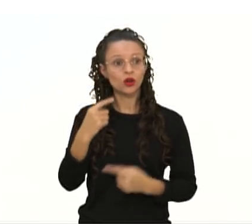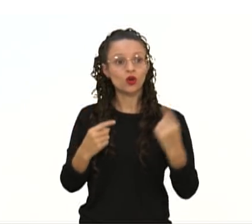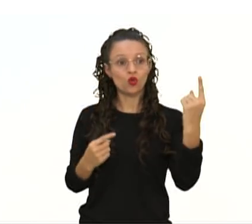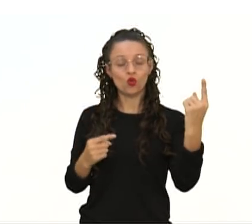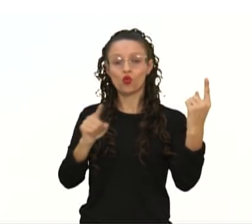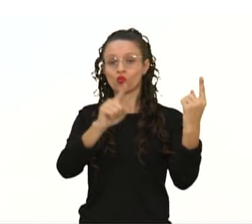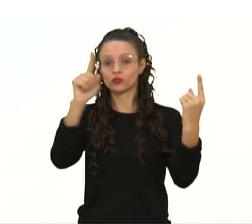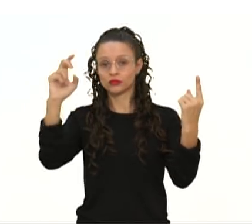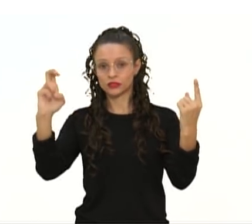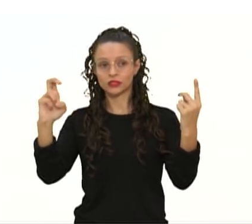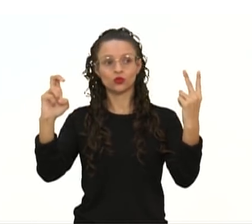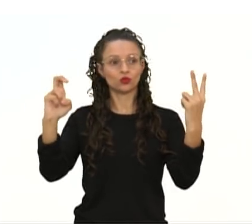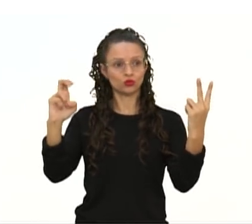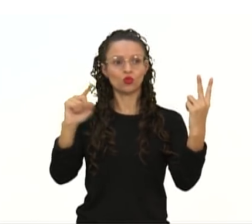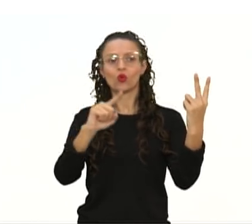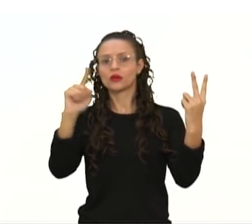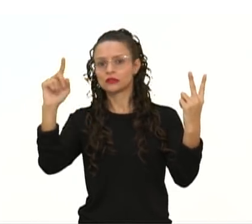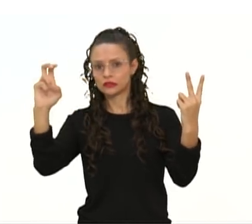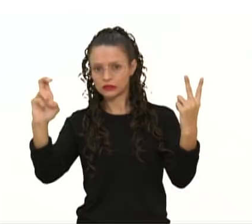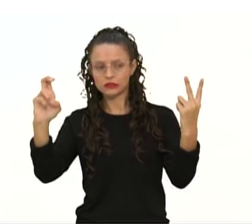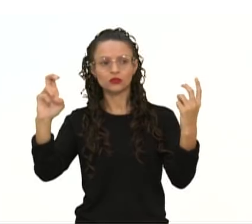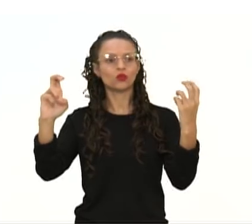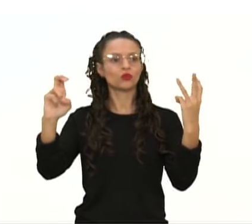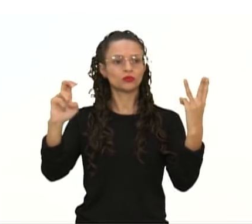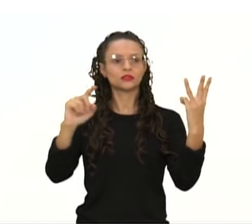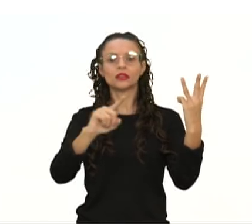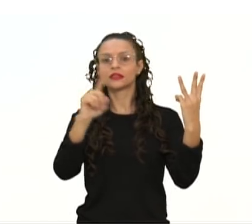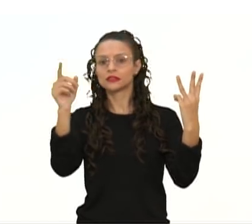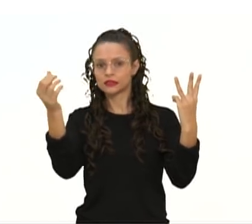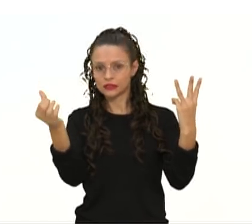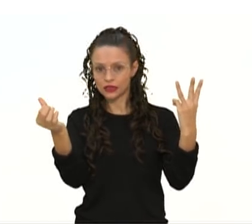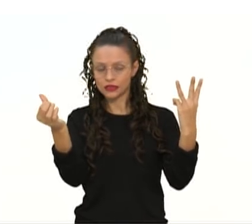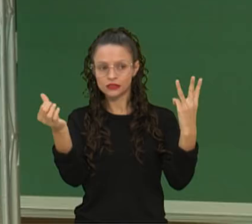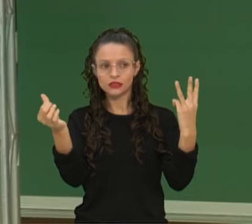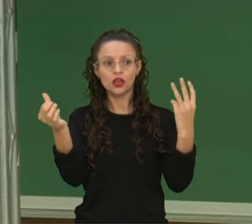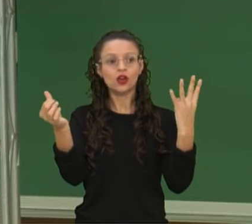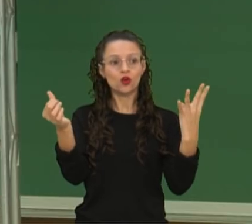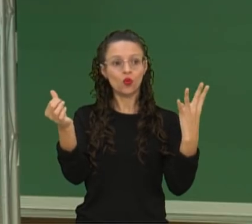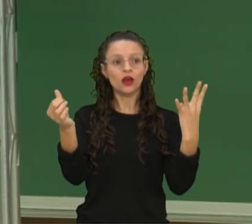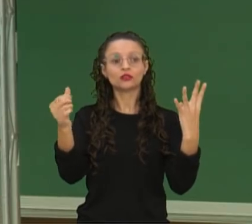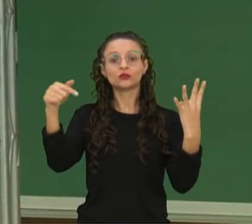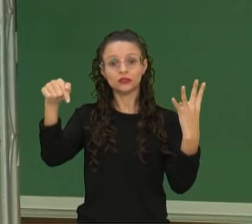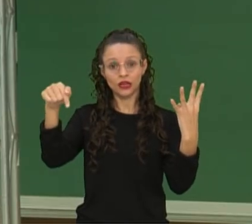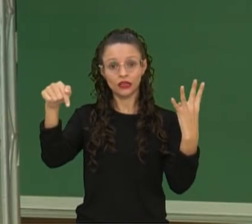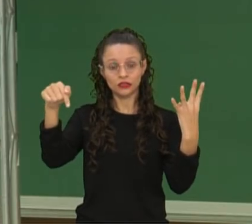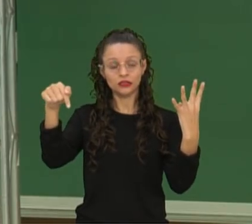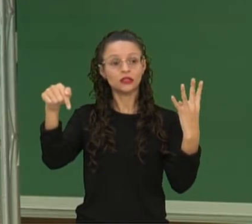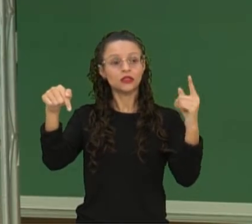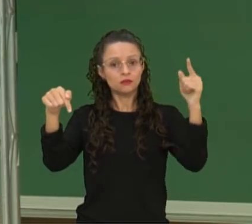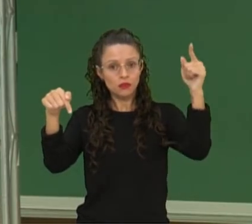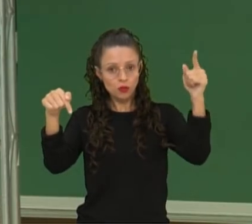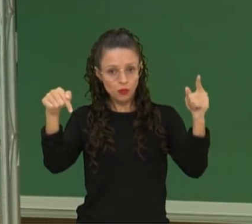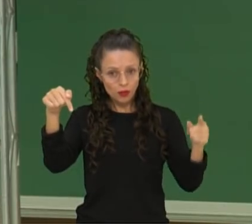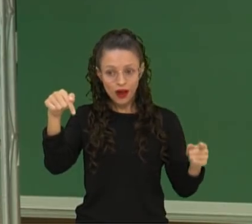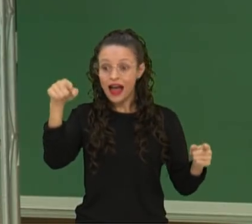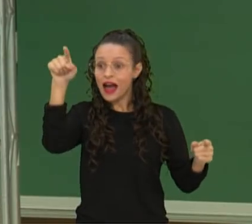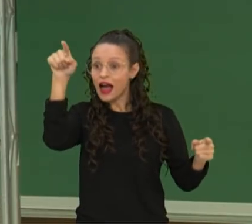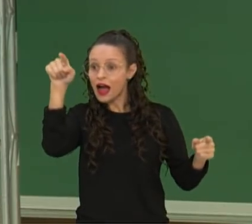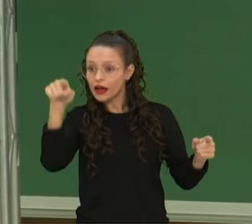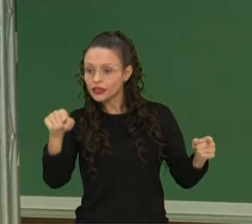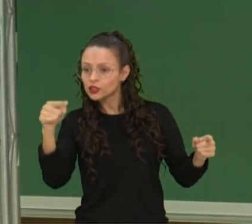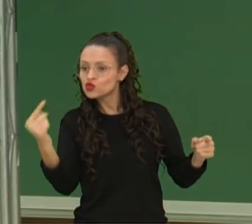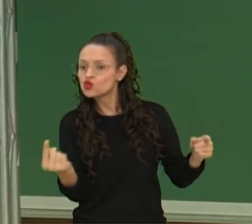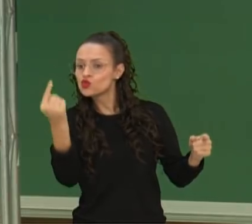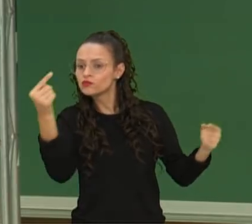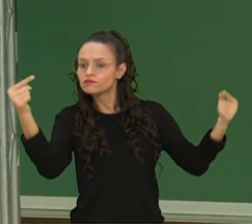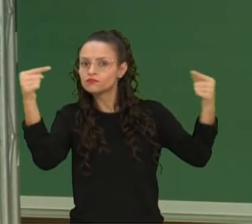só chega no 5, o 2 também chega no 5, o 3 chega no 6 e o 4 chega no 7. Para cada um deles tem um único correspondente lá.